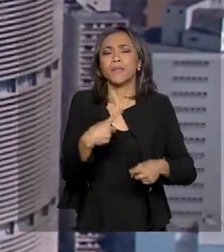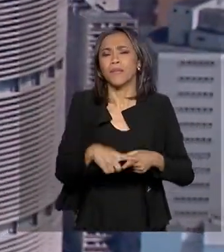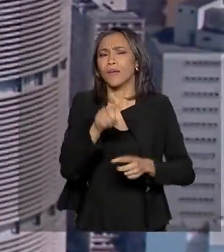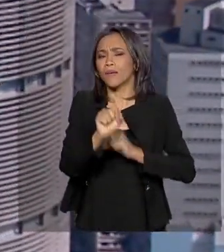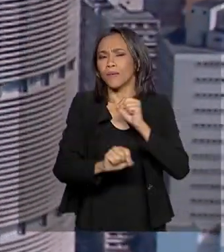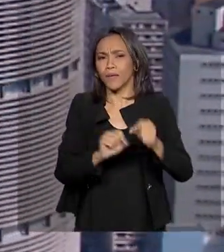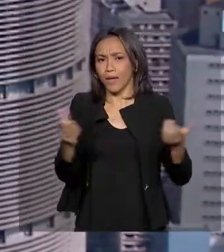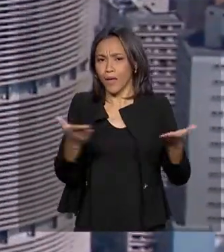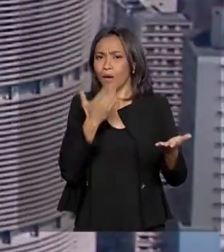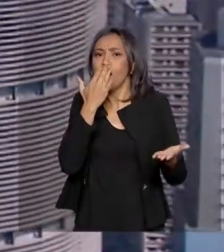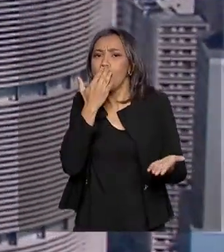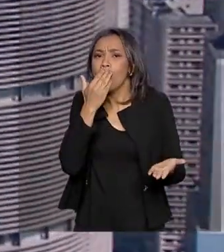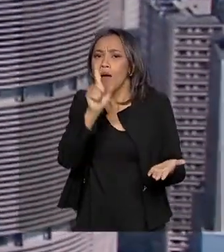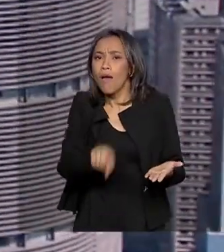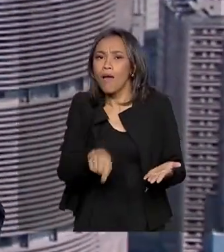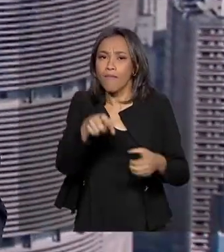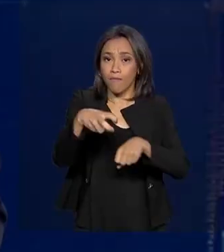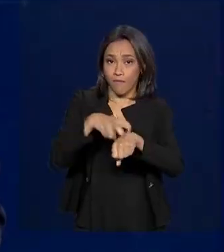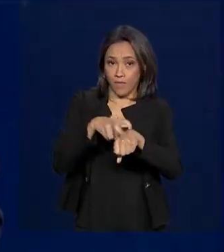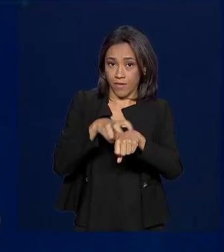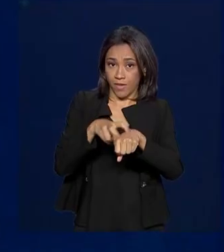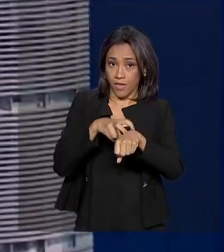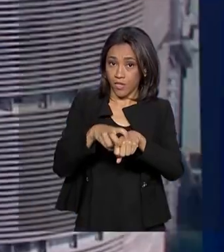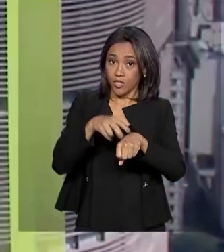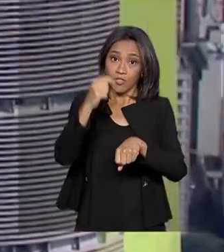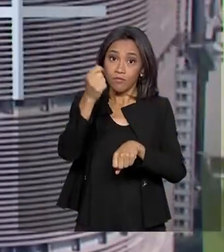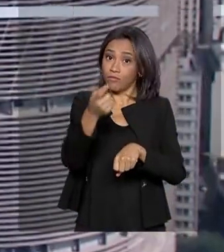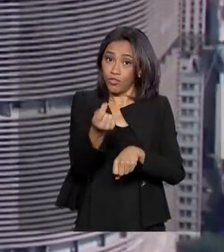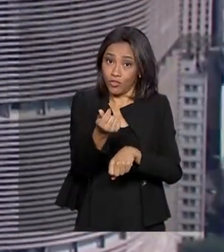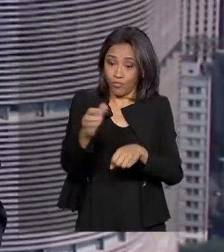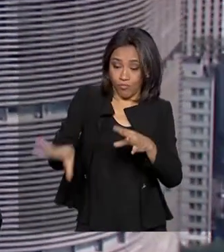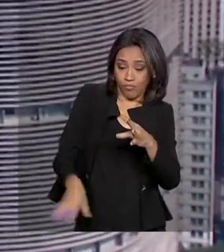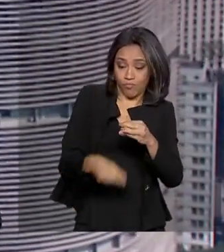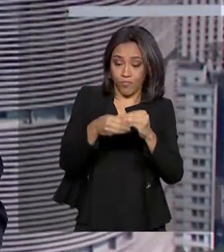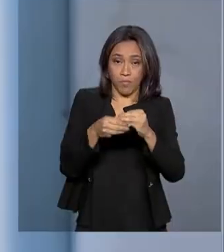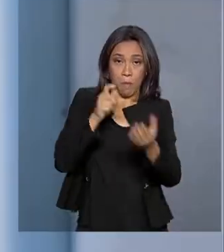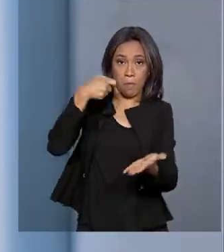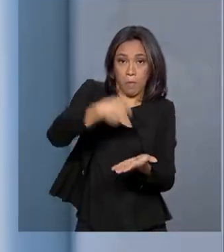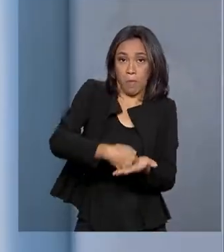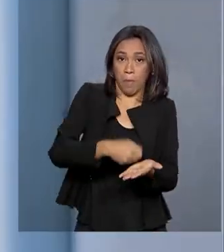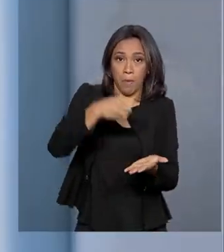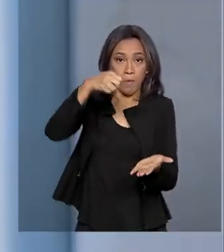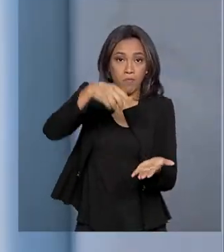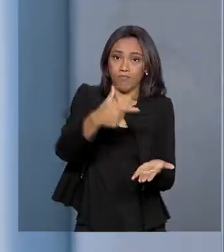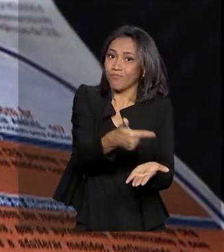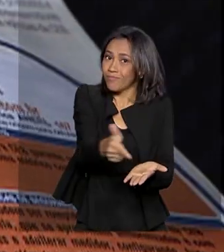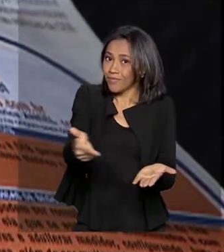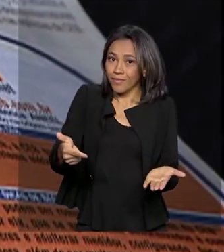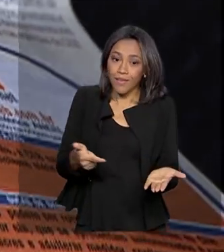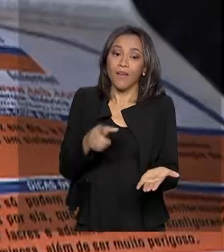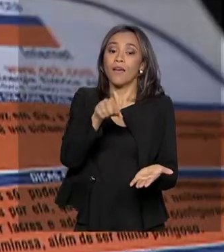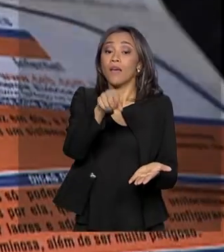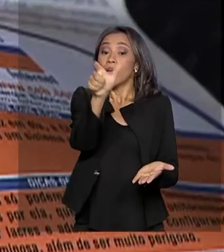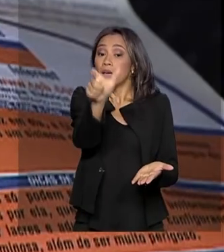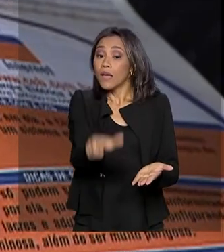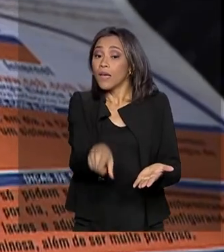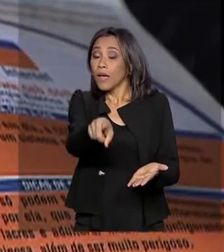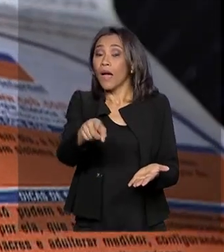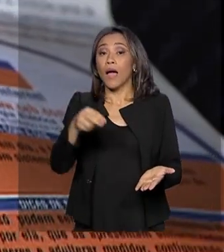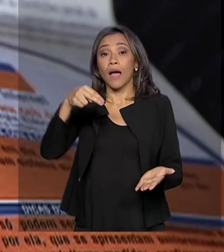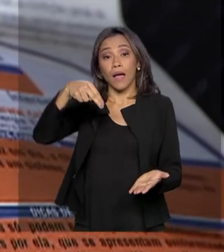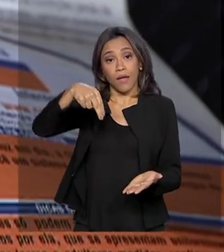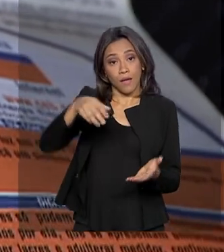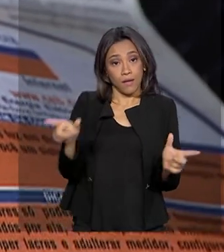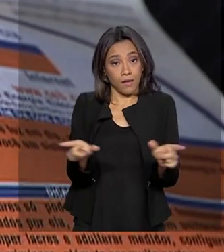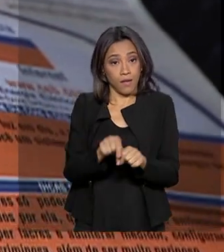tarifária será verde, sem custo adicional para os consumidores. O motivo, segundo a Agência Nacional de Energia Elétrica, a ANEEL,